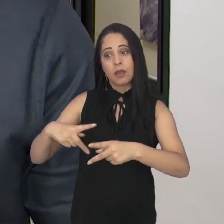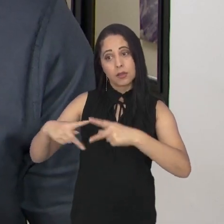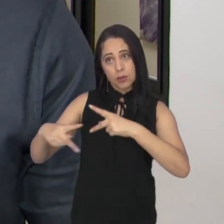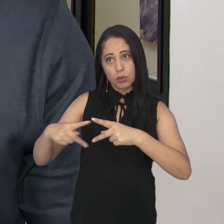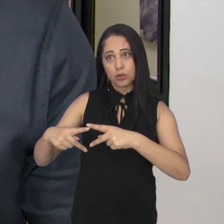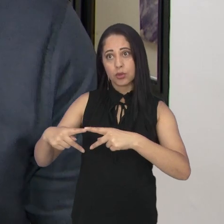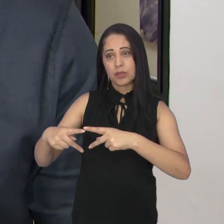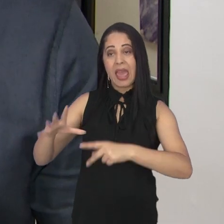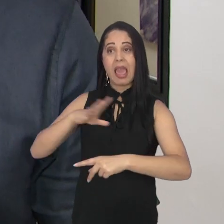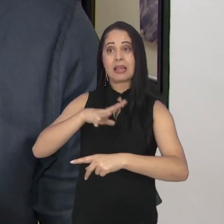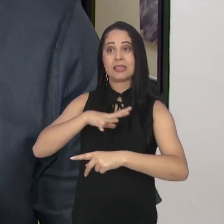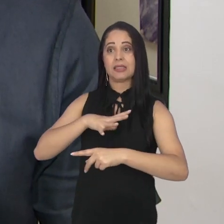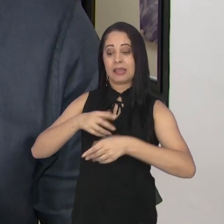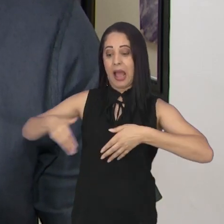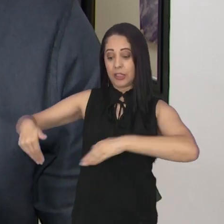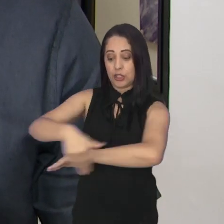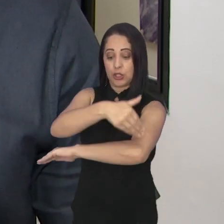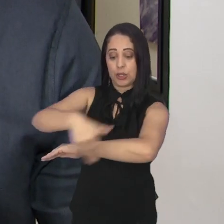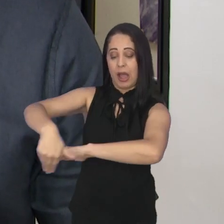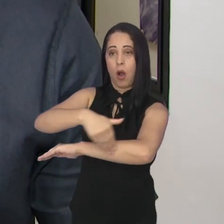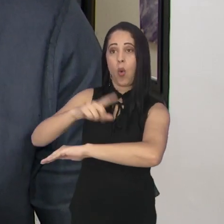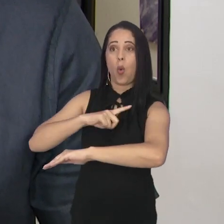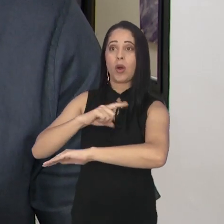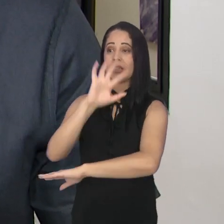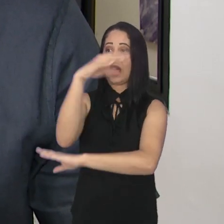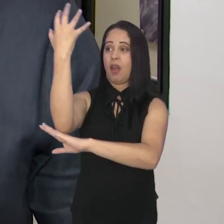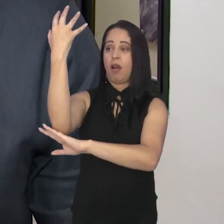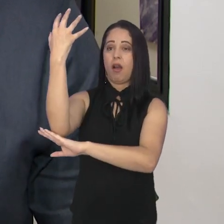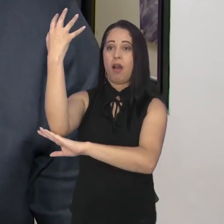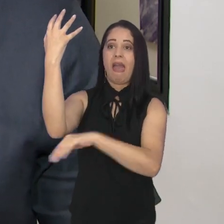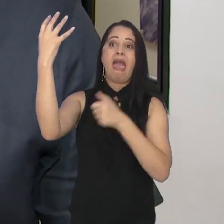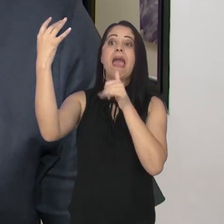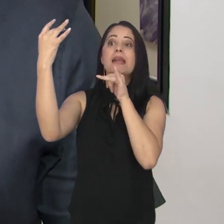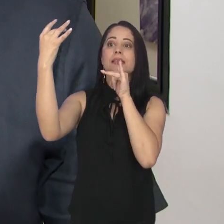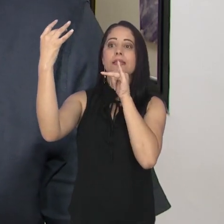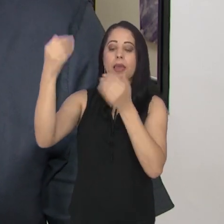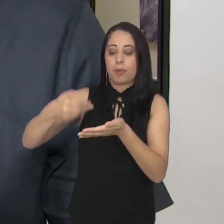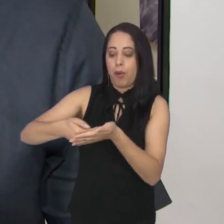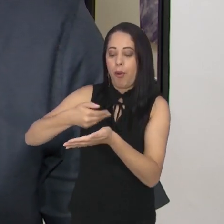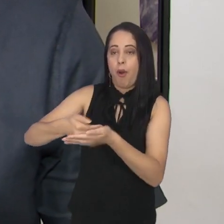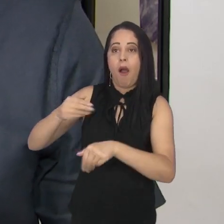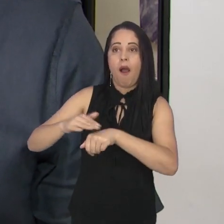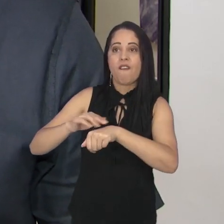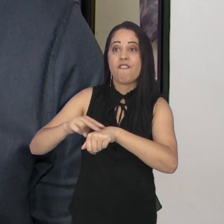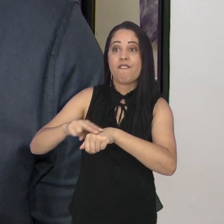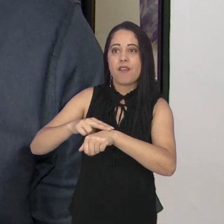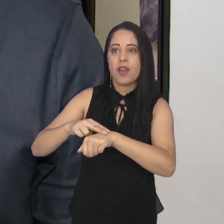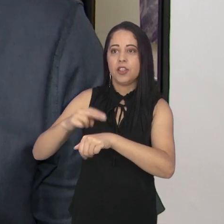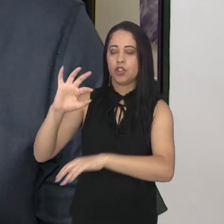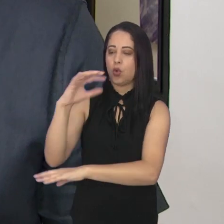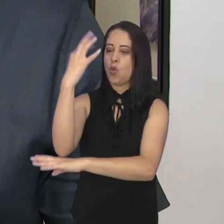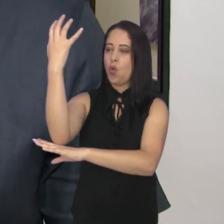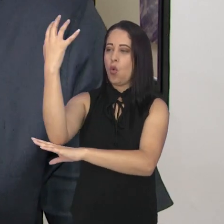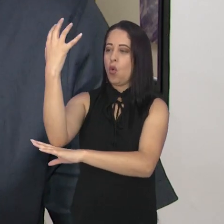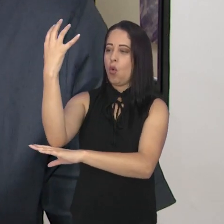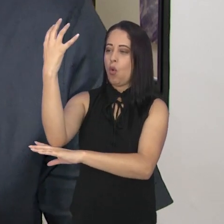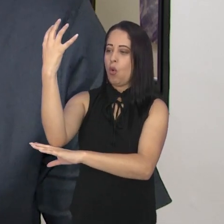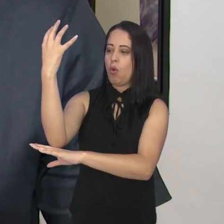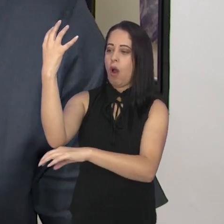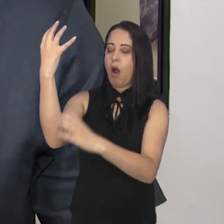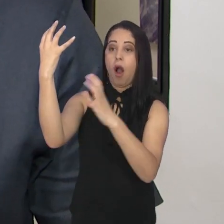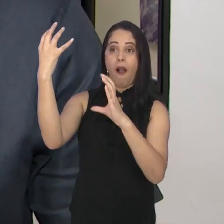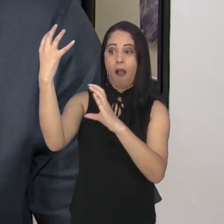na área urbana que são muito perigosas, tipo o abacateiro. Ele é uma árvore que cresce bastante, né? E